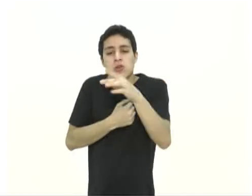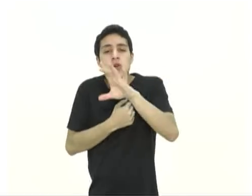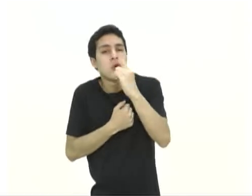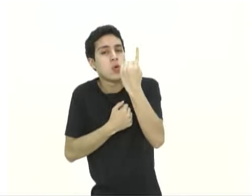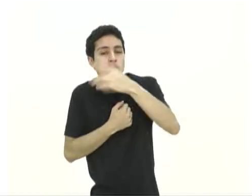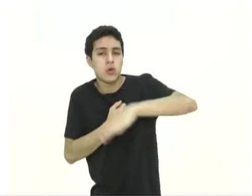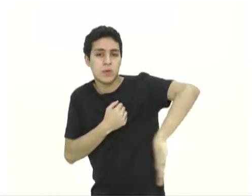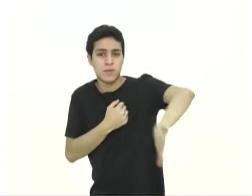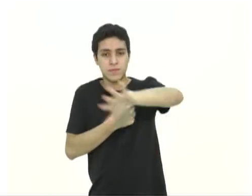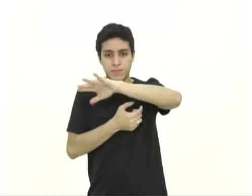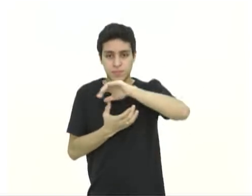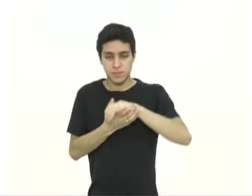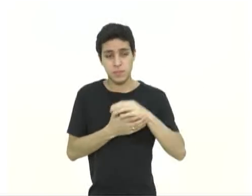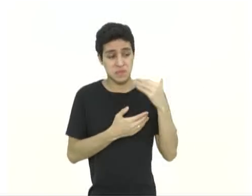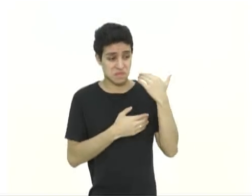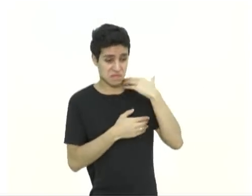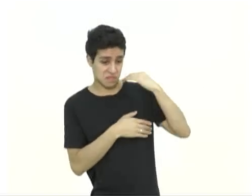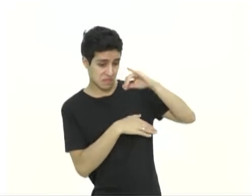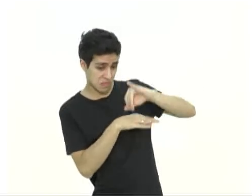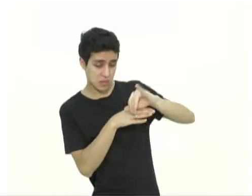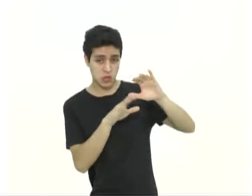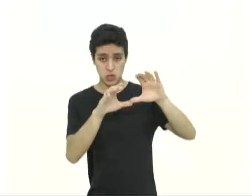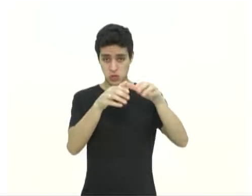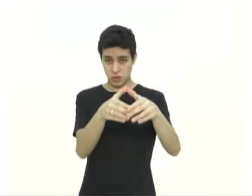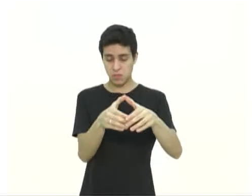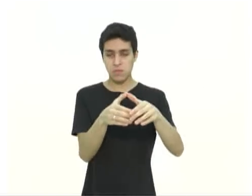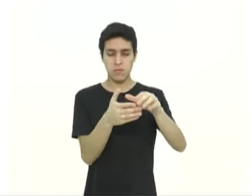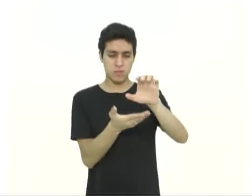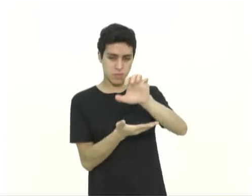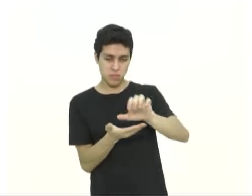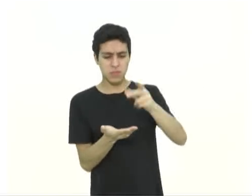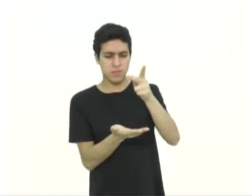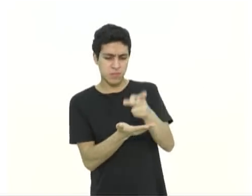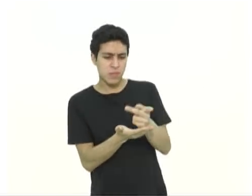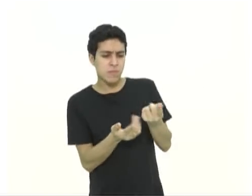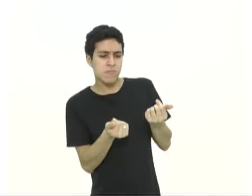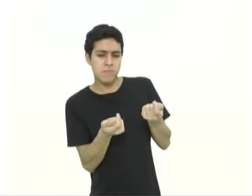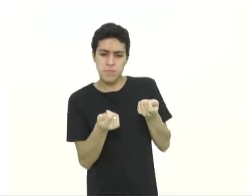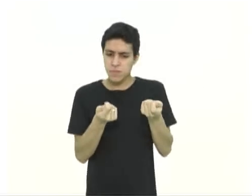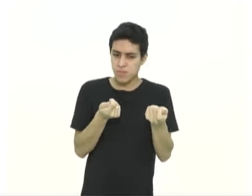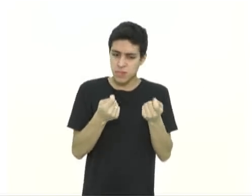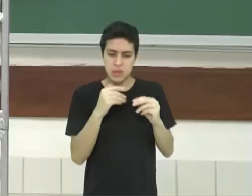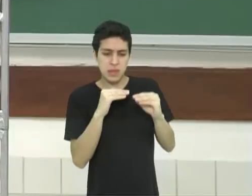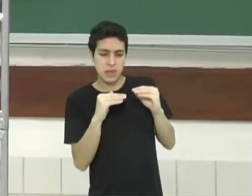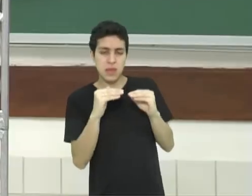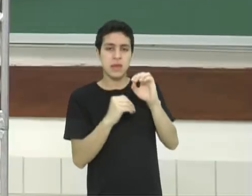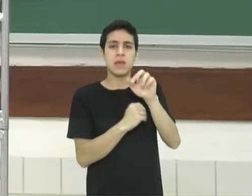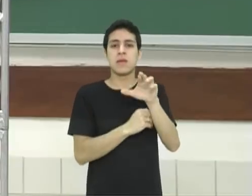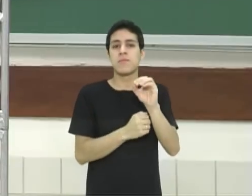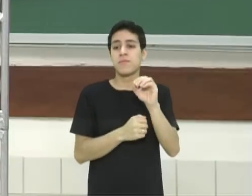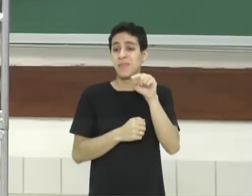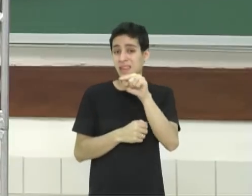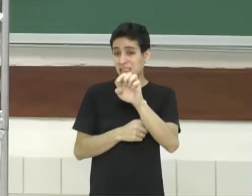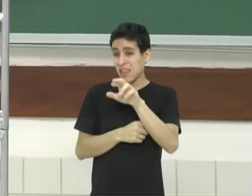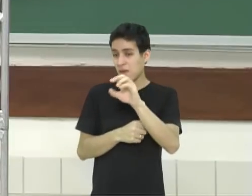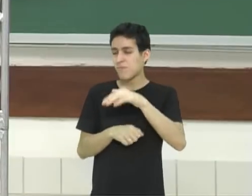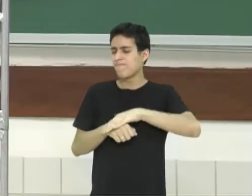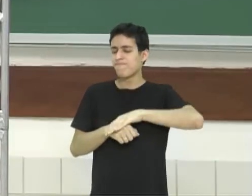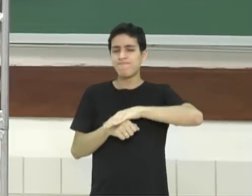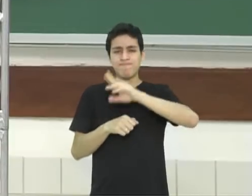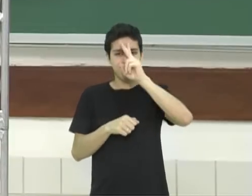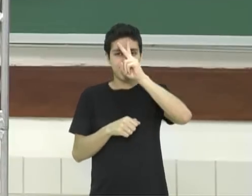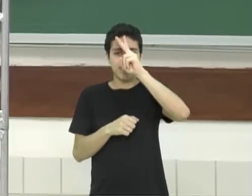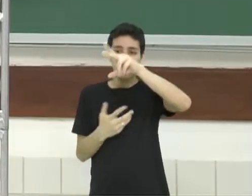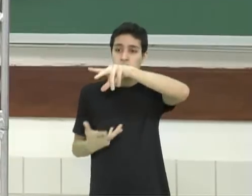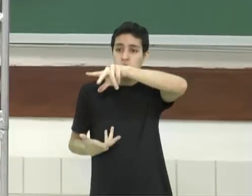bloco. O Banco Central, a Comissão Europeia, mantém o valor e a estabilidade do euro. O euro é a moeda mais forte